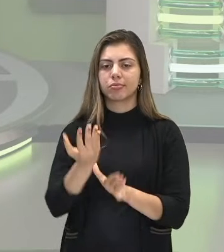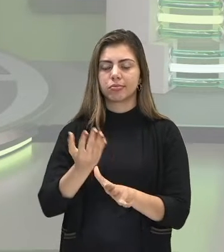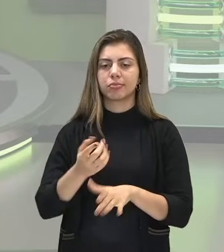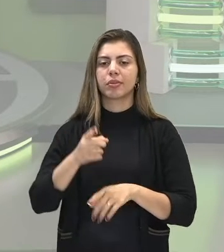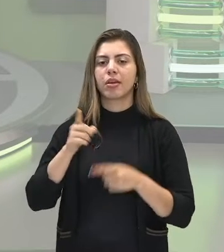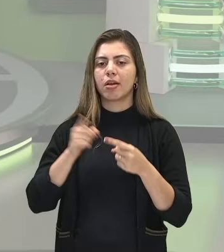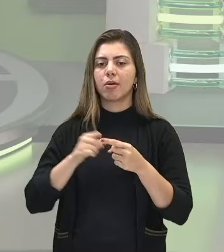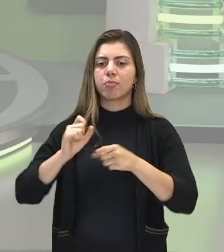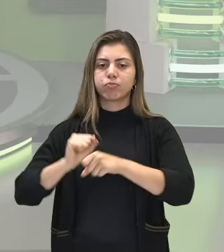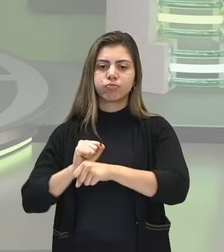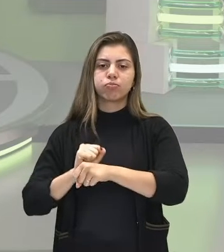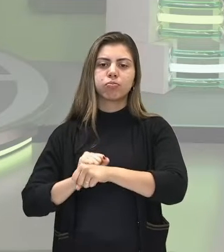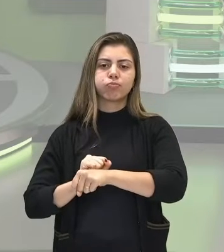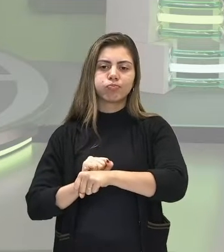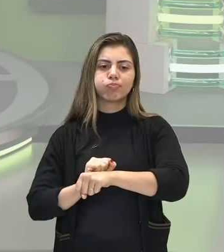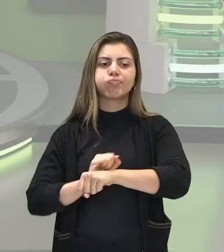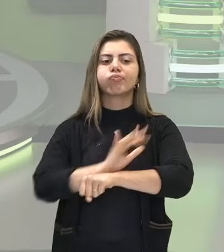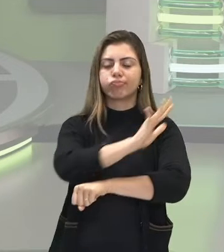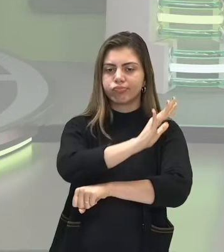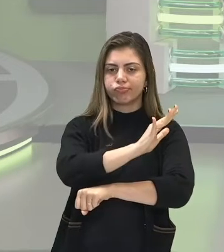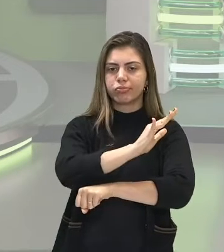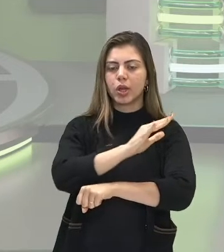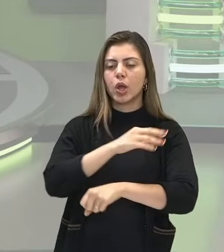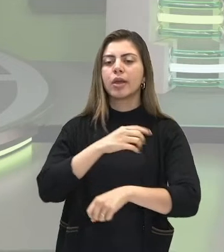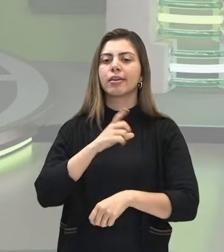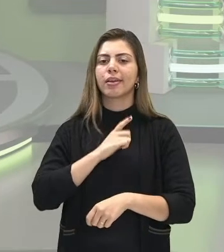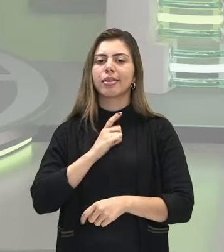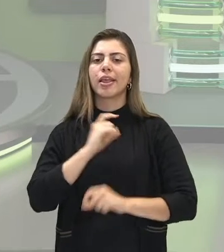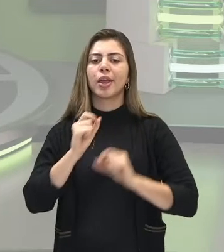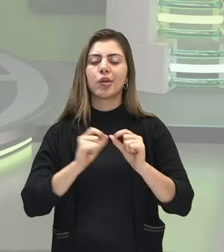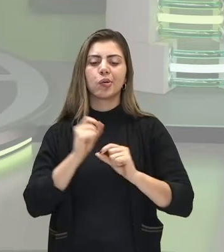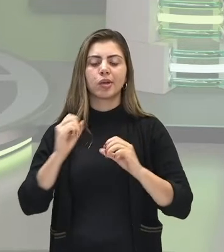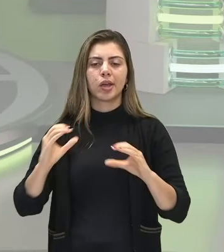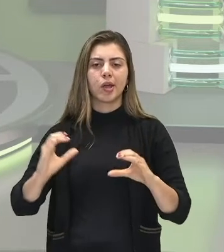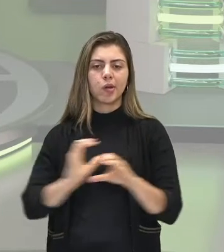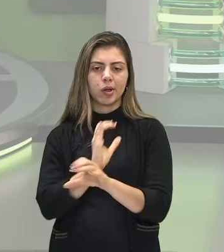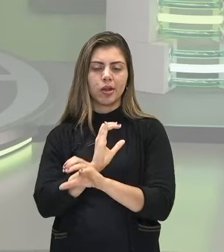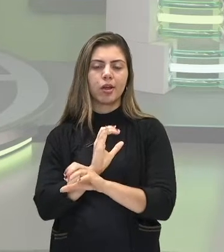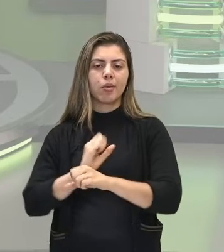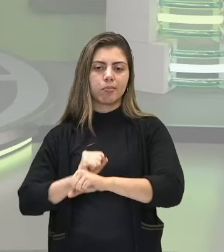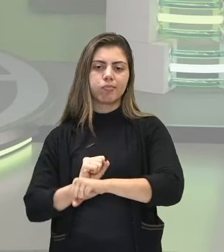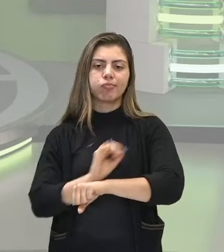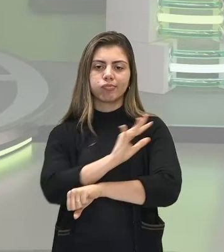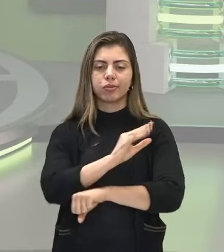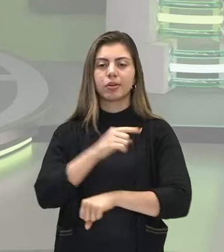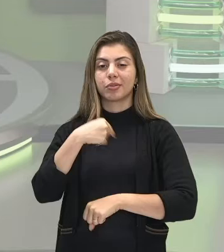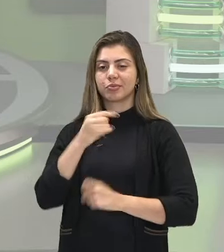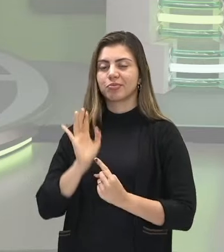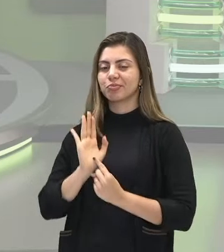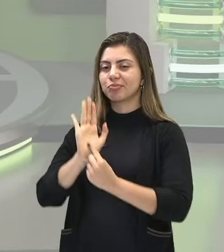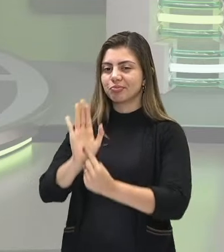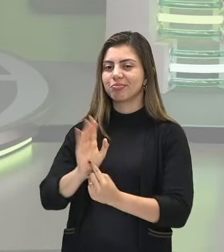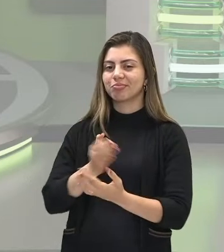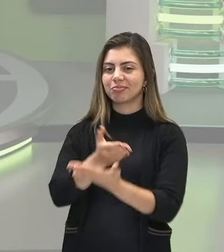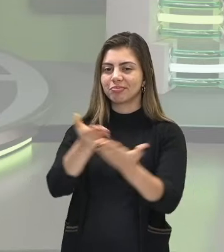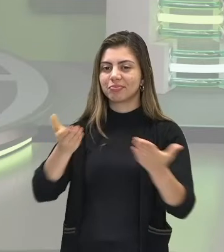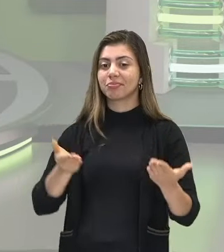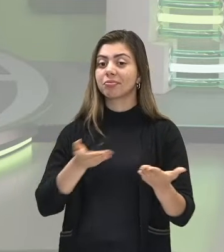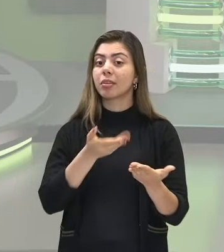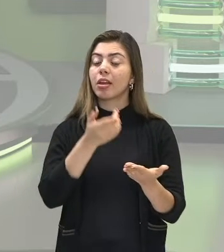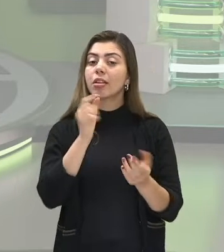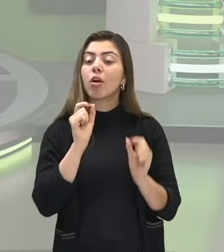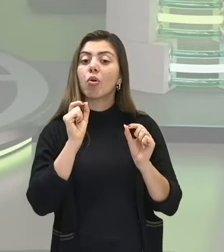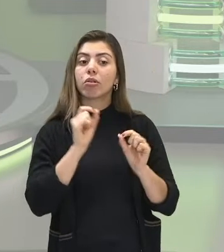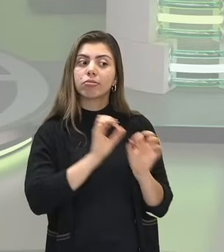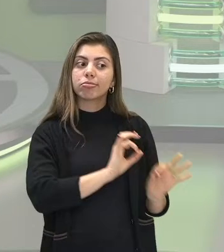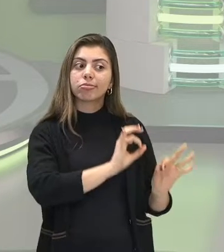exotérmica, no qual ela ocorre com a liberação de energia na forma de calor. Então, eu quero que vocês